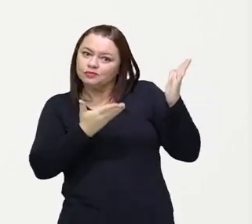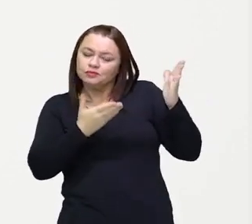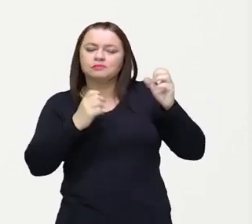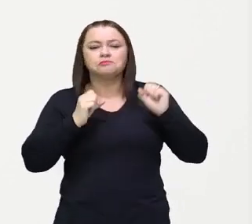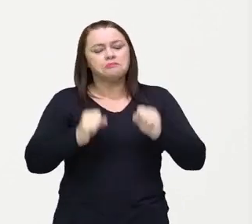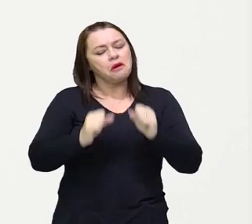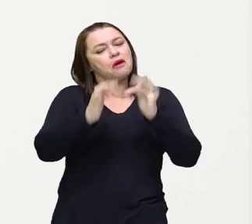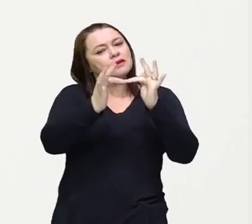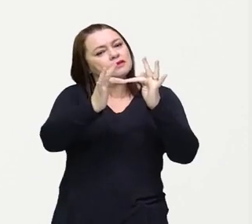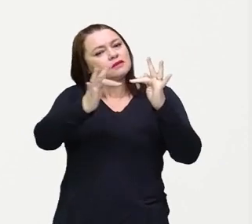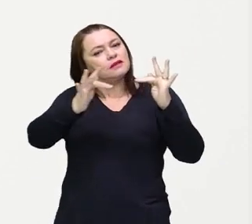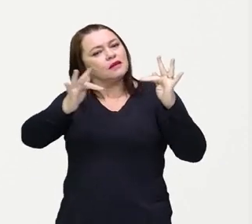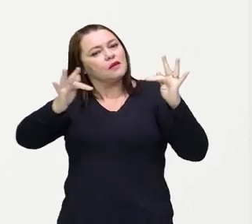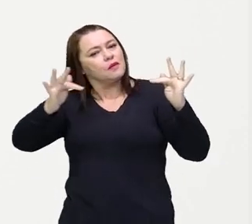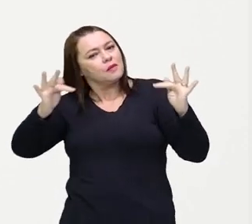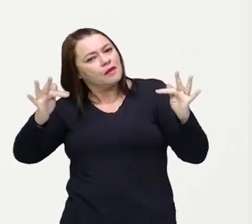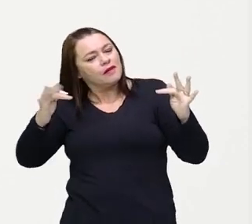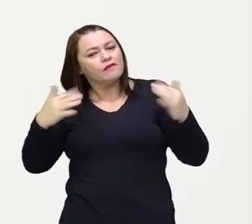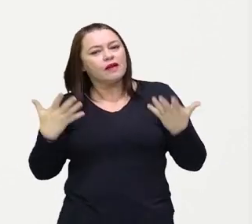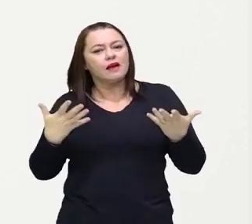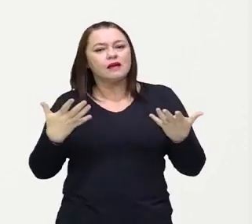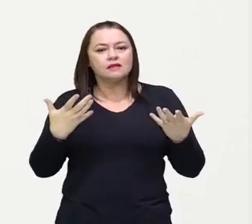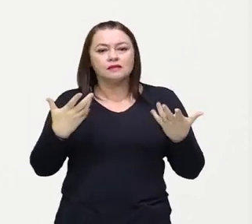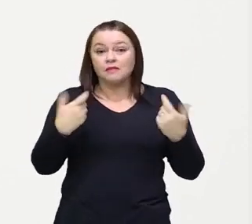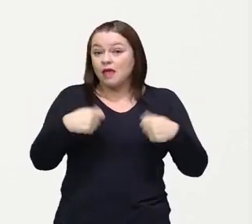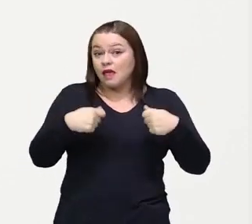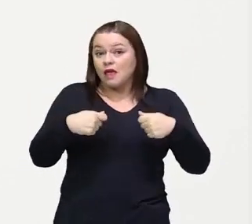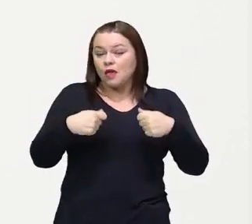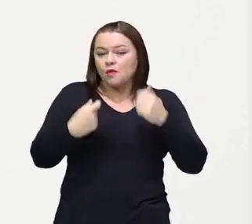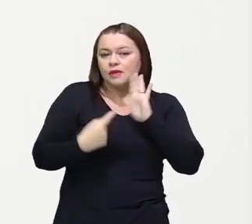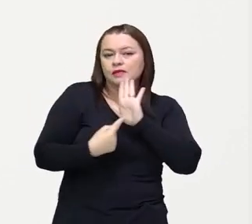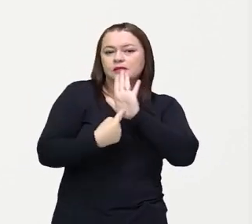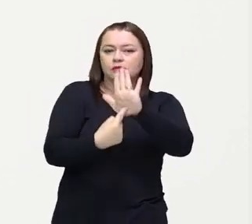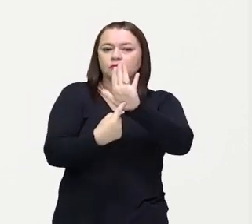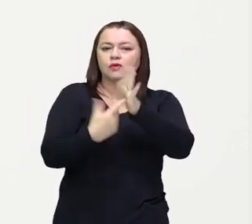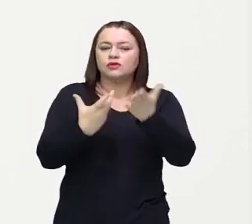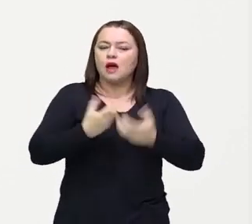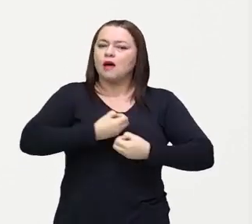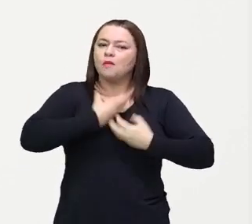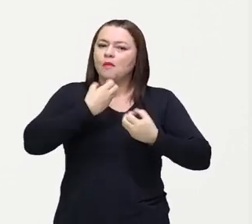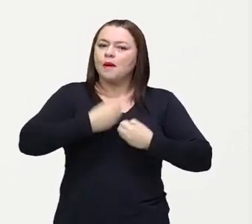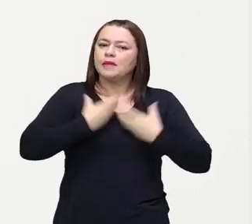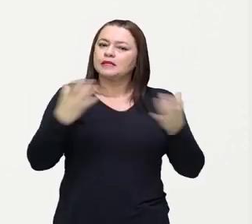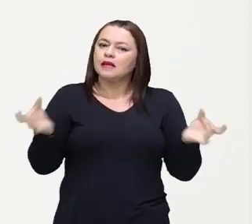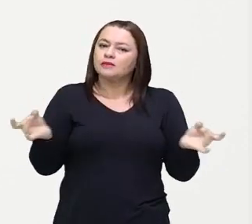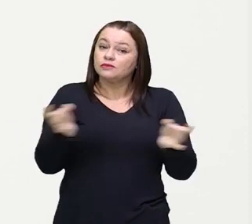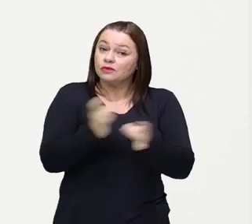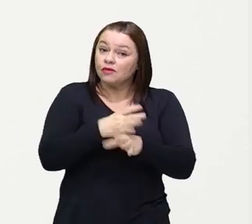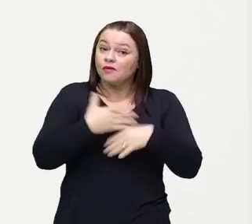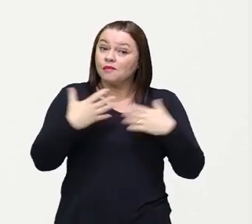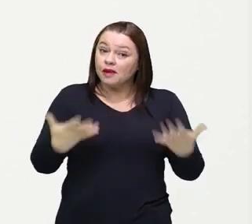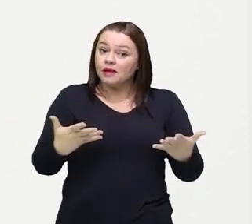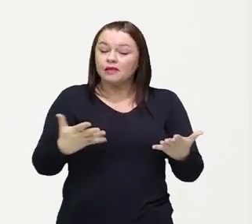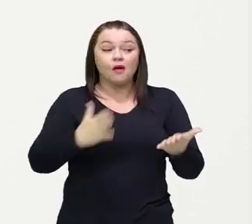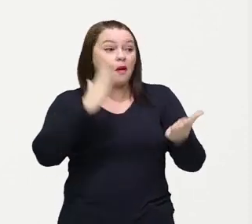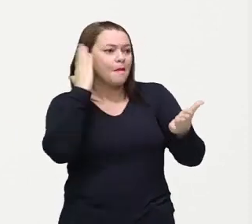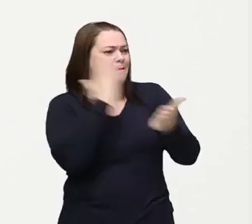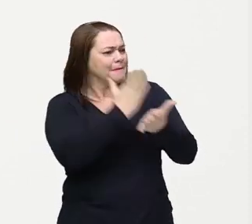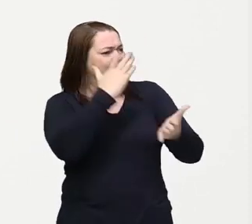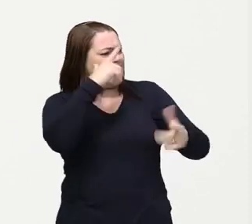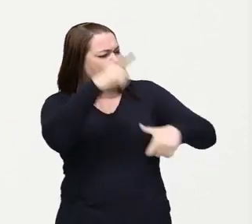ser uma frase eu preciso passar uma mensagem completa? Tá aqui, ó. Deixe essa trabalhadeira de